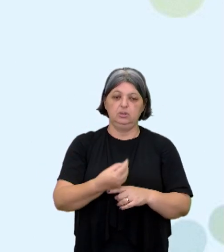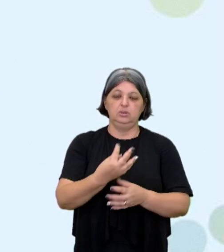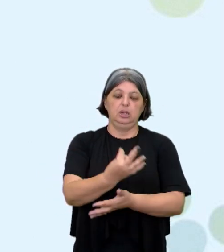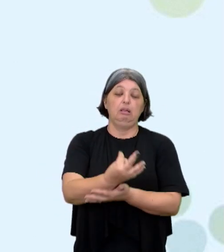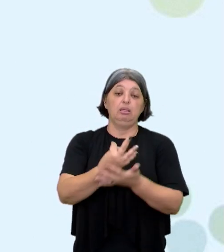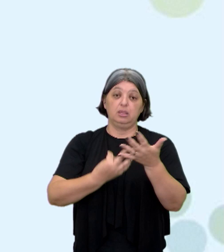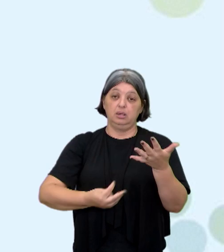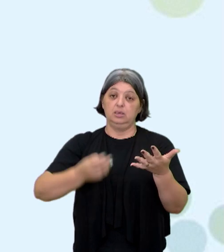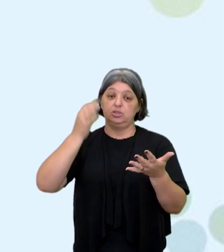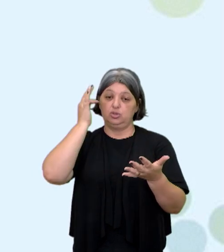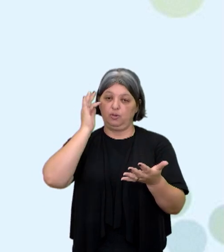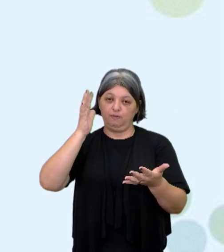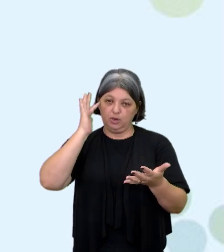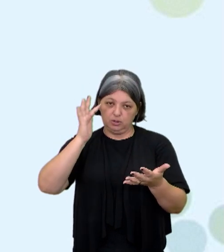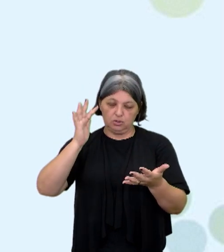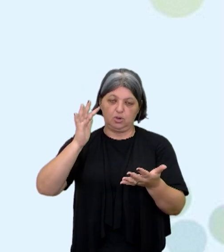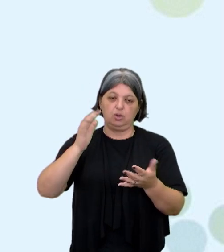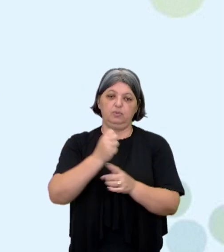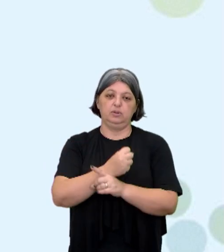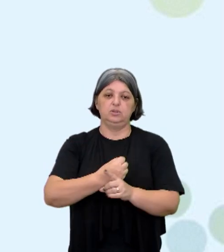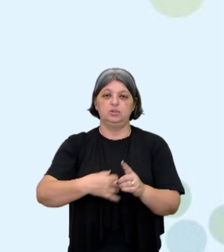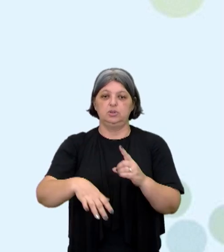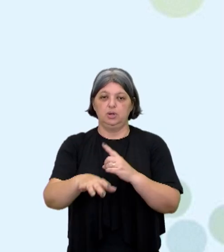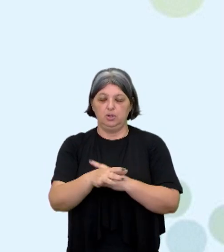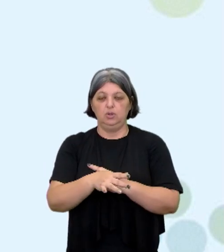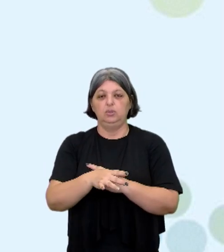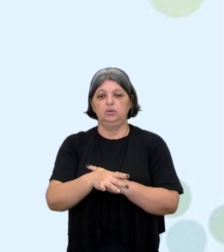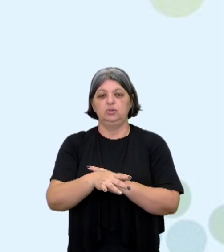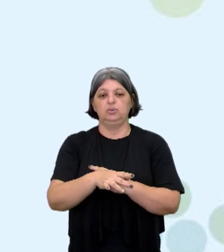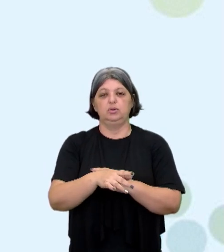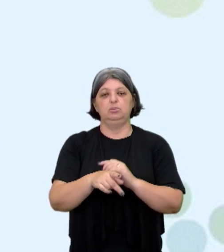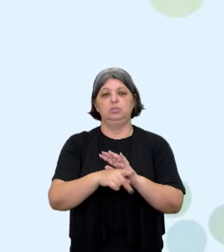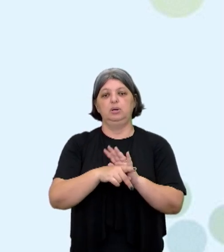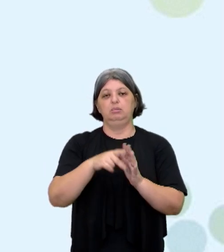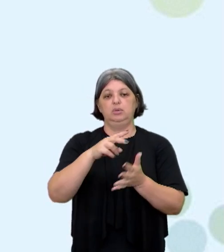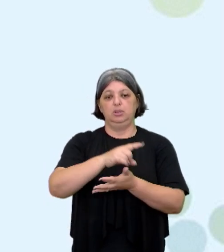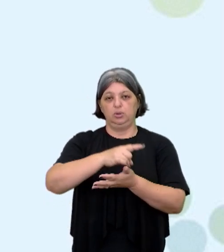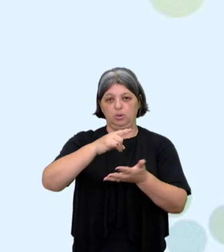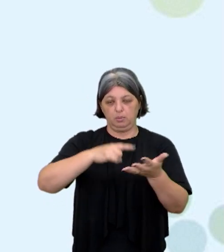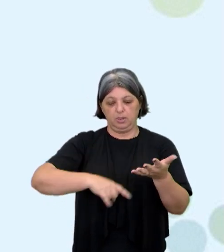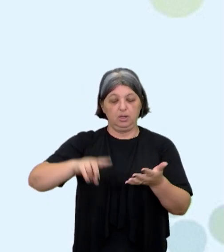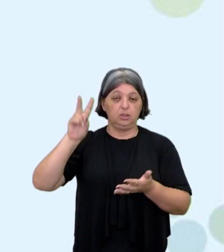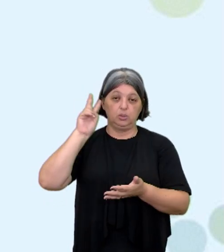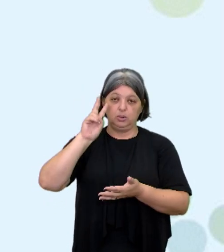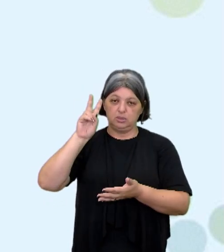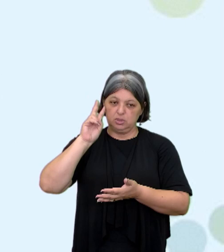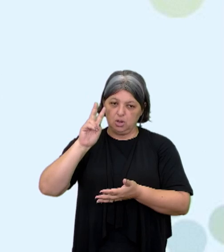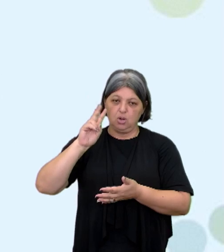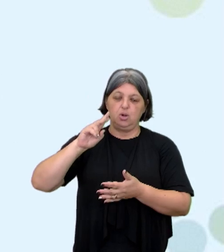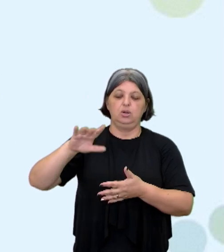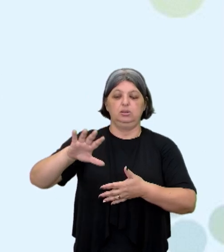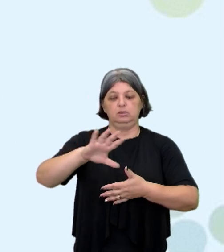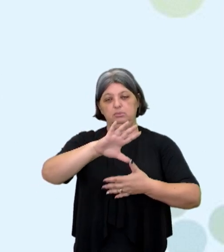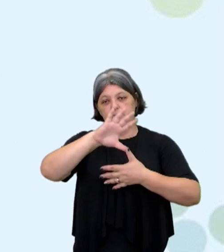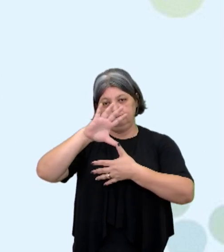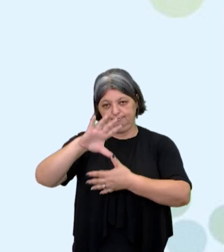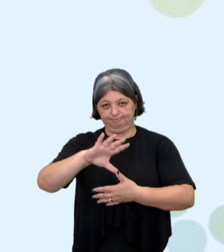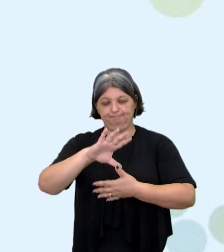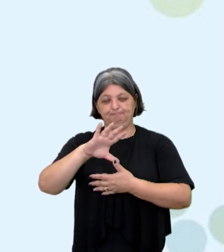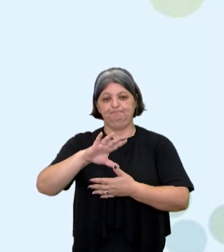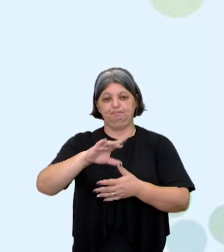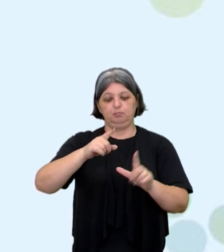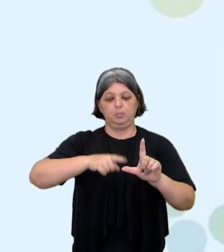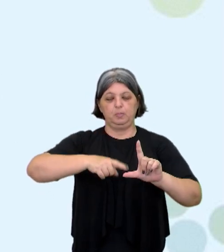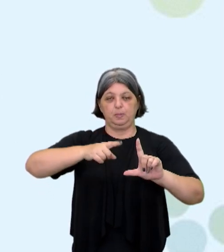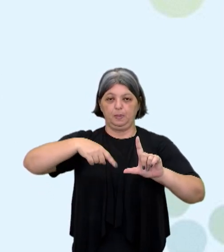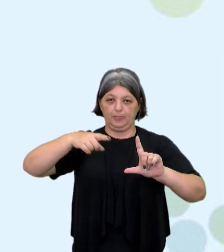filosóficos, sociológicos, documentos históricos e geográficos, mapas, tabelas, gráficos,